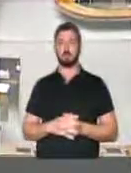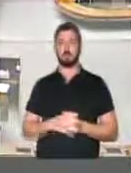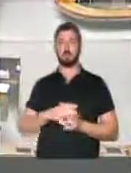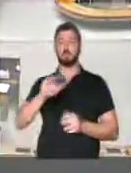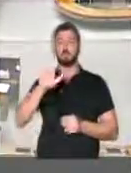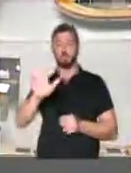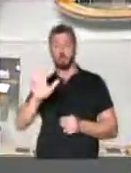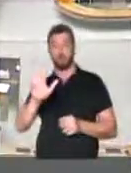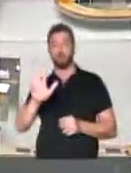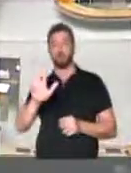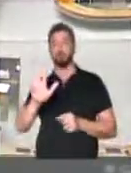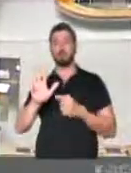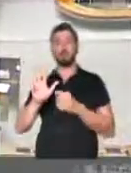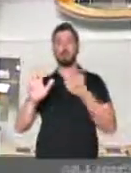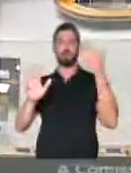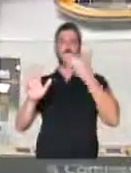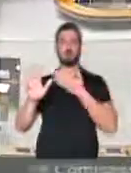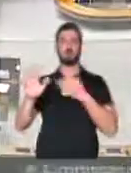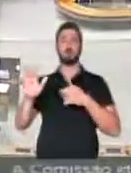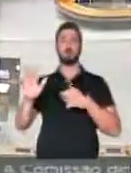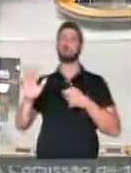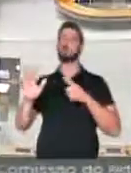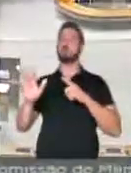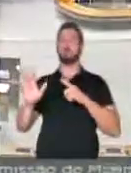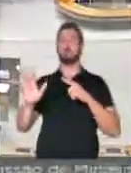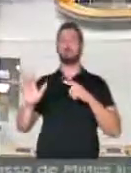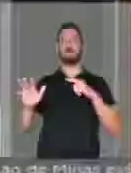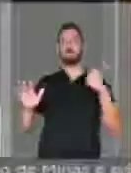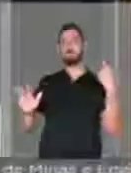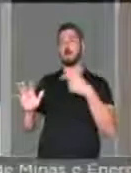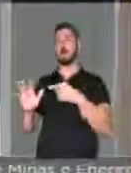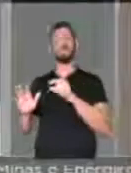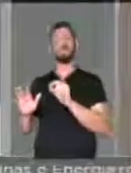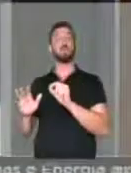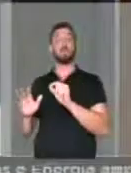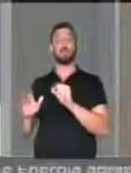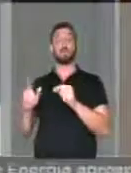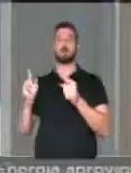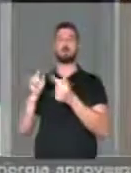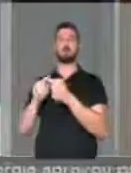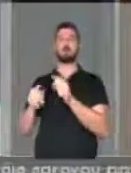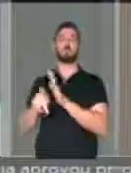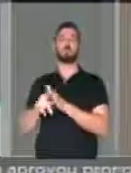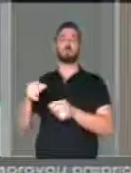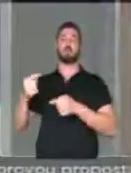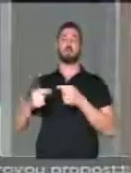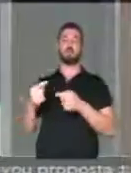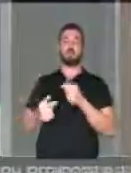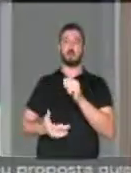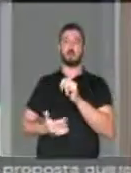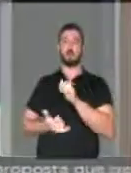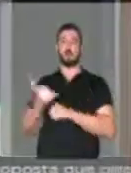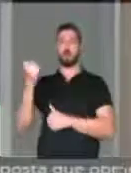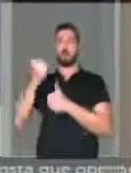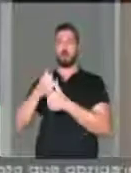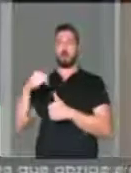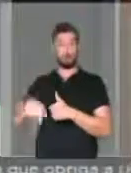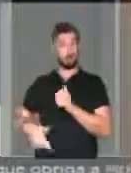Inácio Lula da Silva é vítima dessa finalidade política do golpe nesta